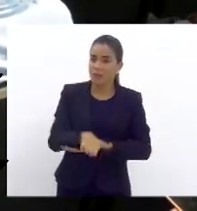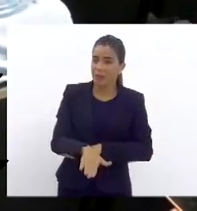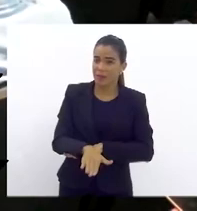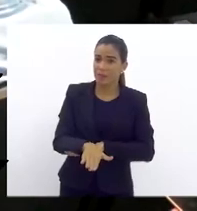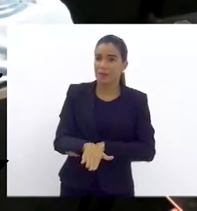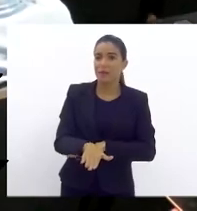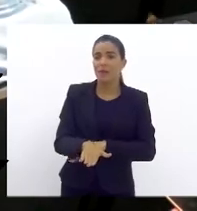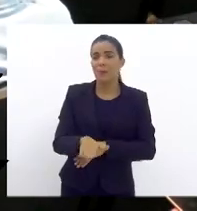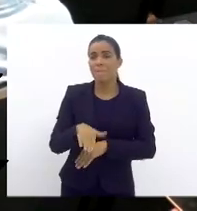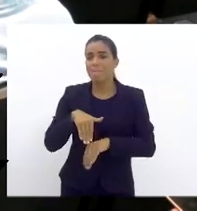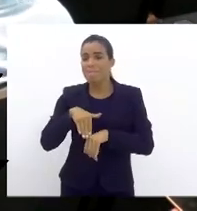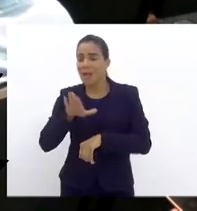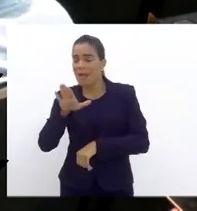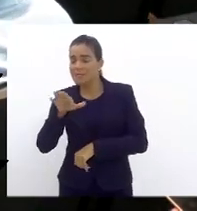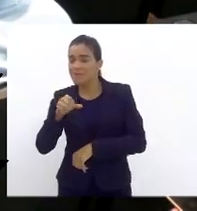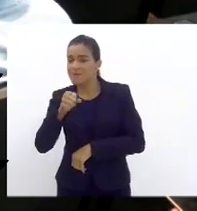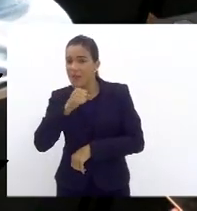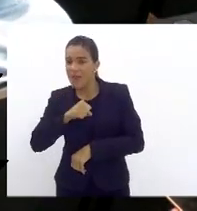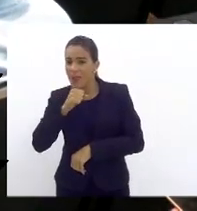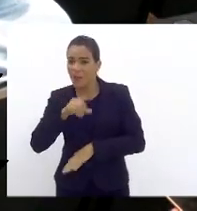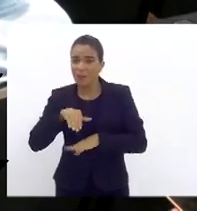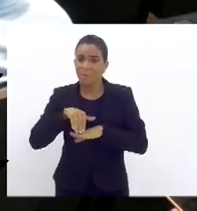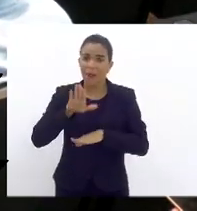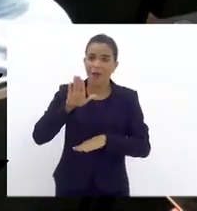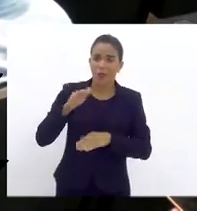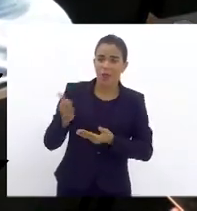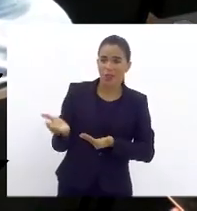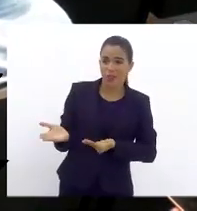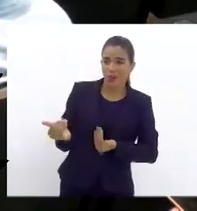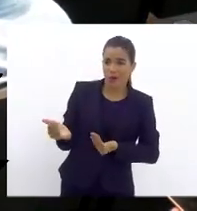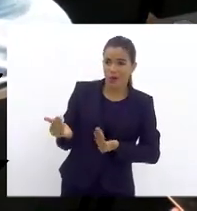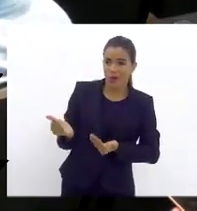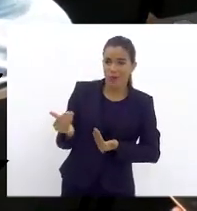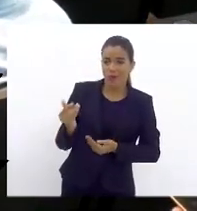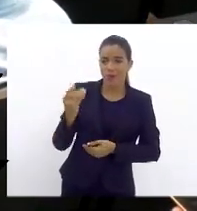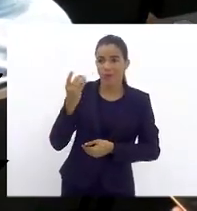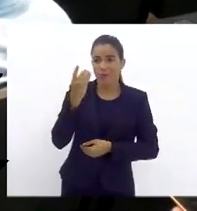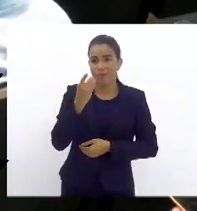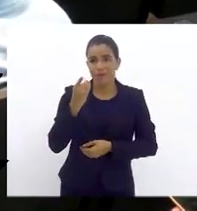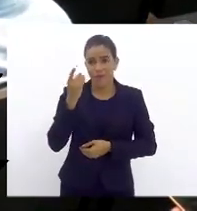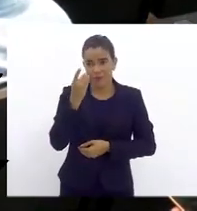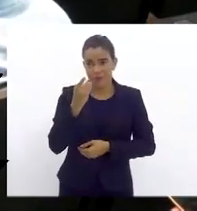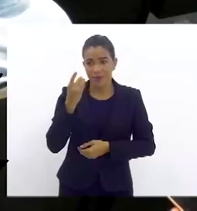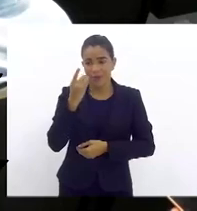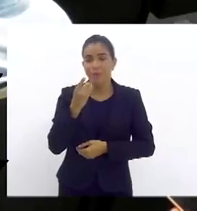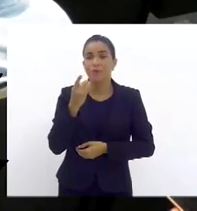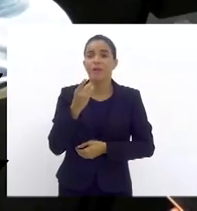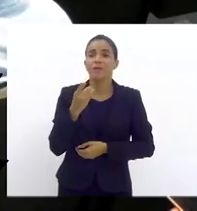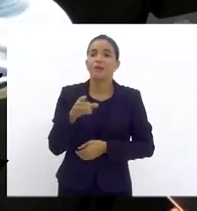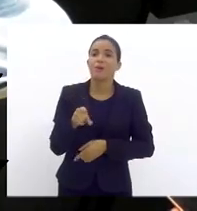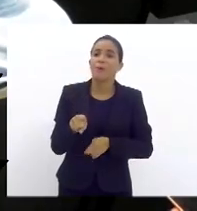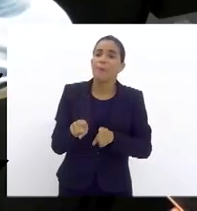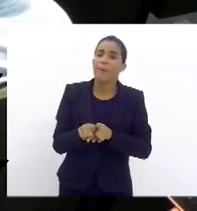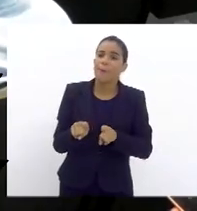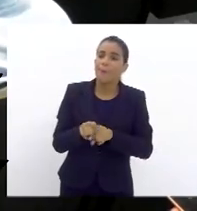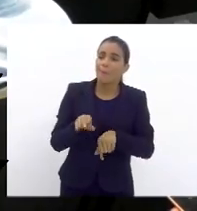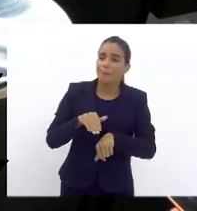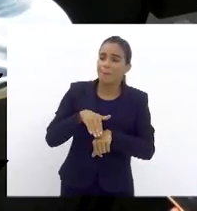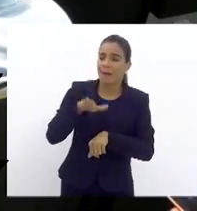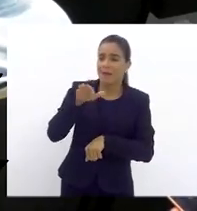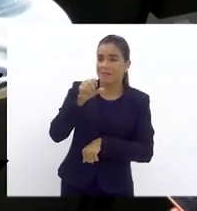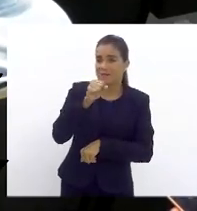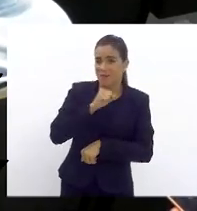meus mais velhos meus mais novos Deputado e na figura da mais velha